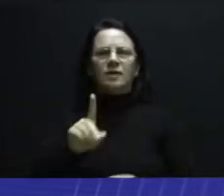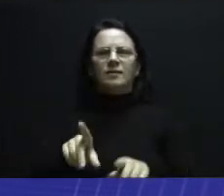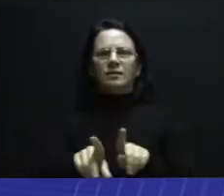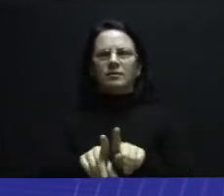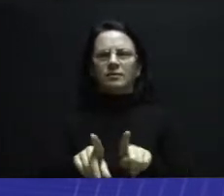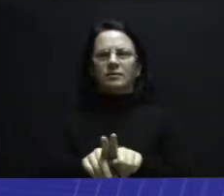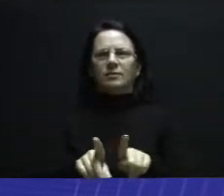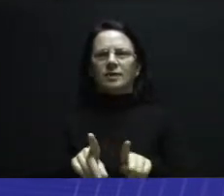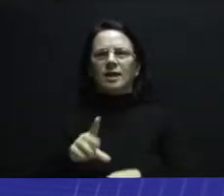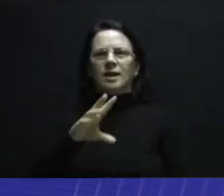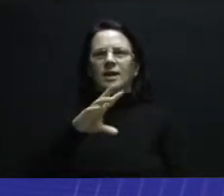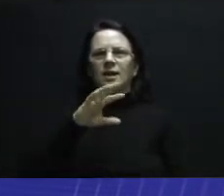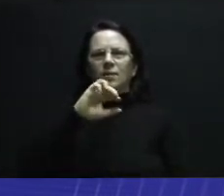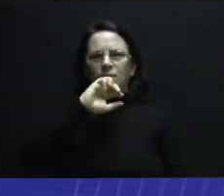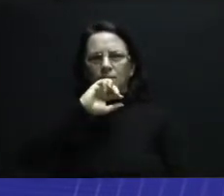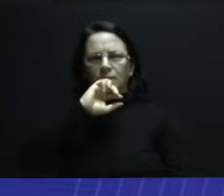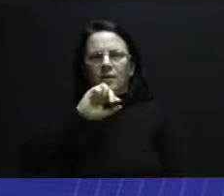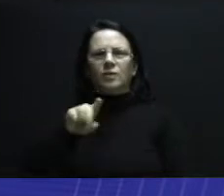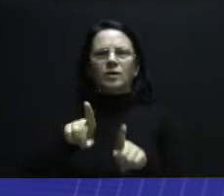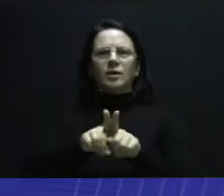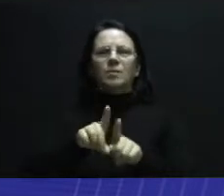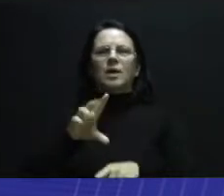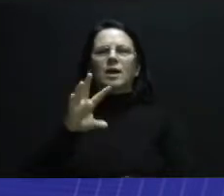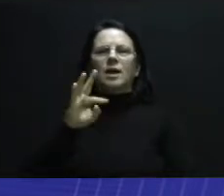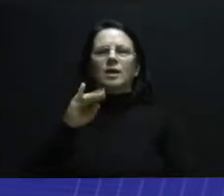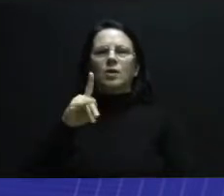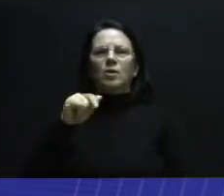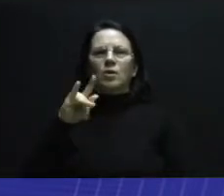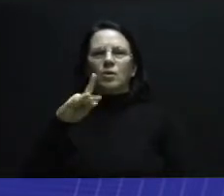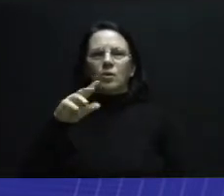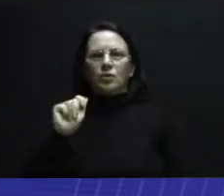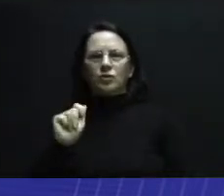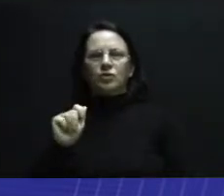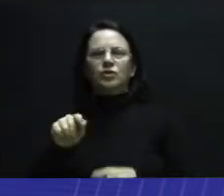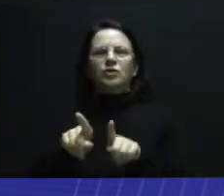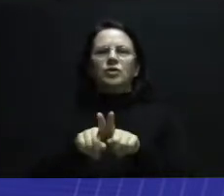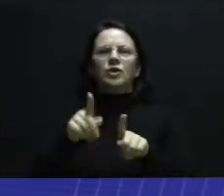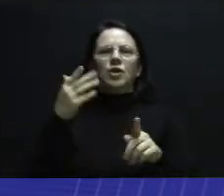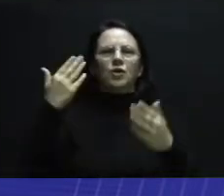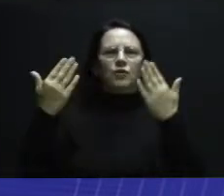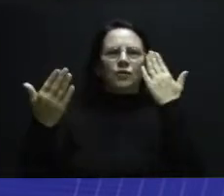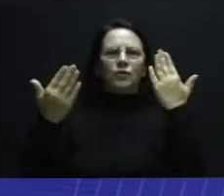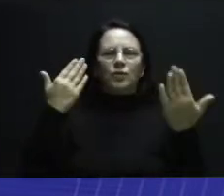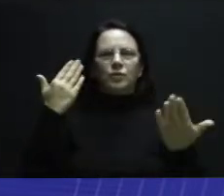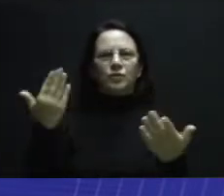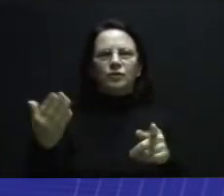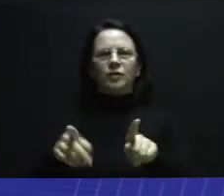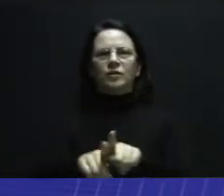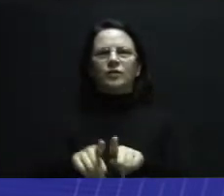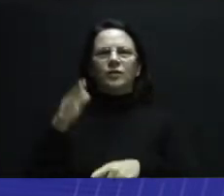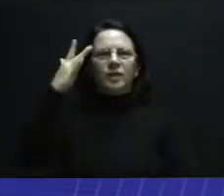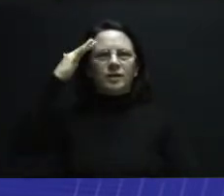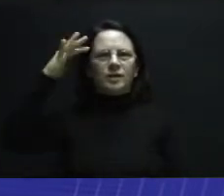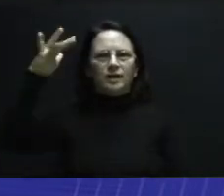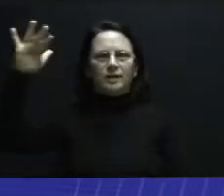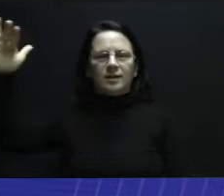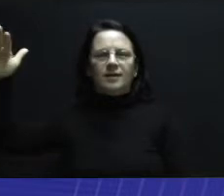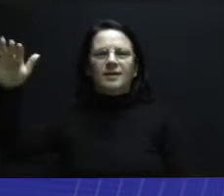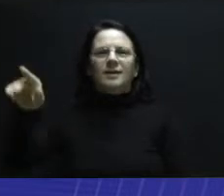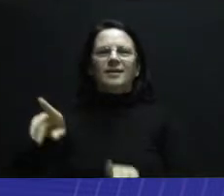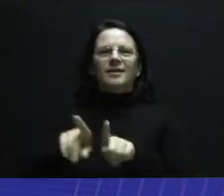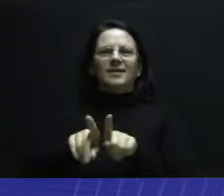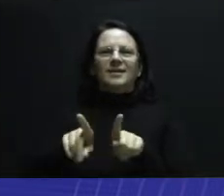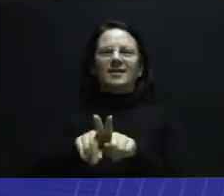Dom Tarcísio estudou Teologia no Instituto Central de Filosofia e Teologia em Belo Horizonte, Minas Gerais.